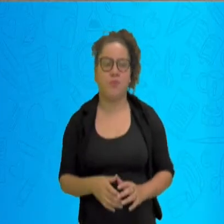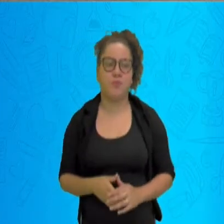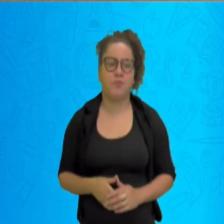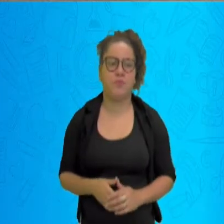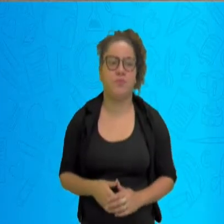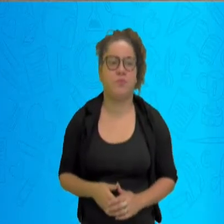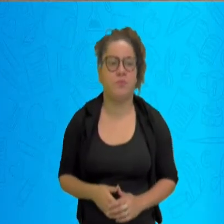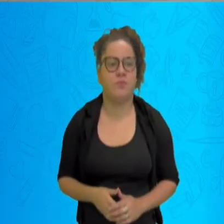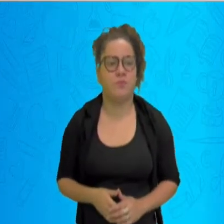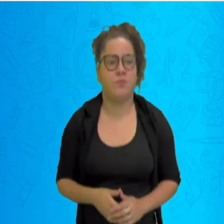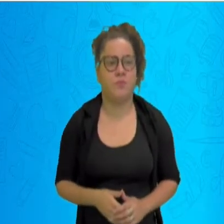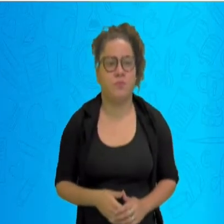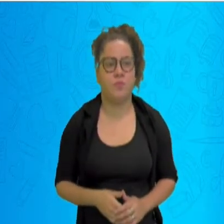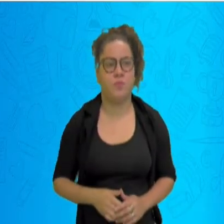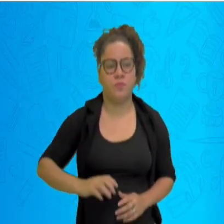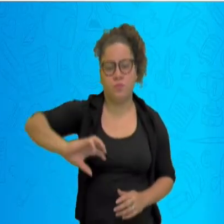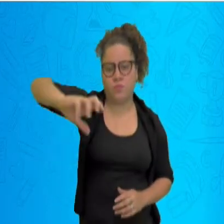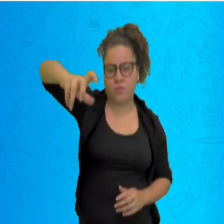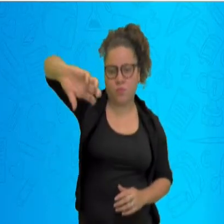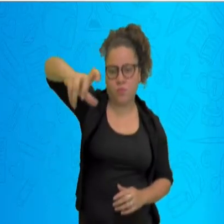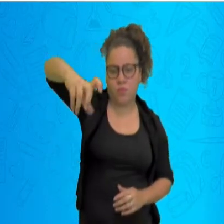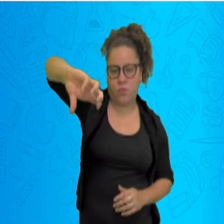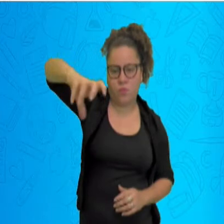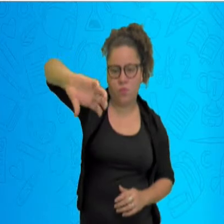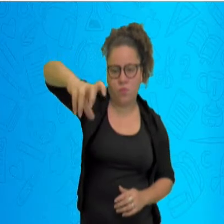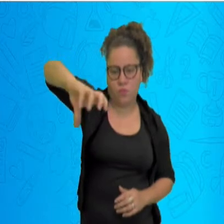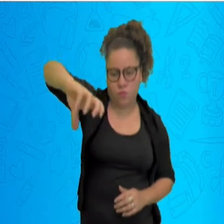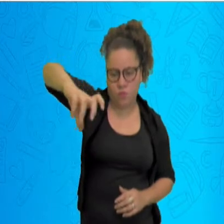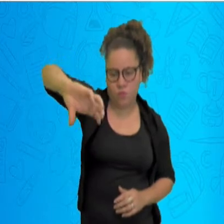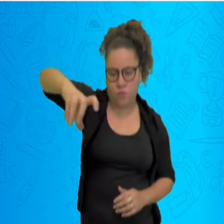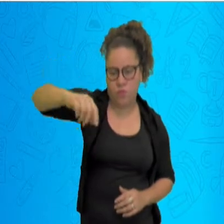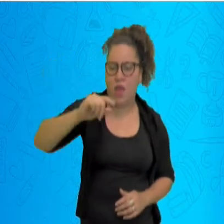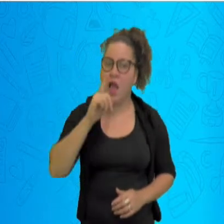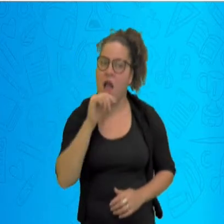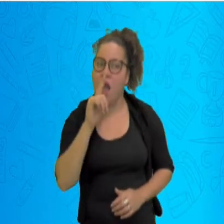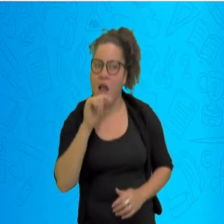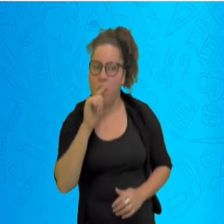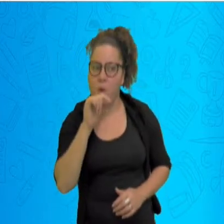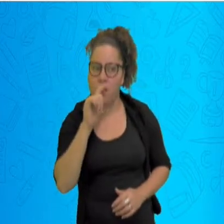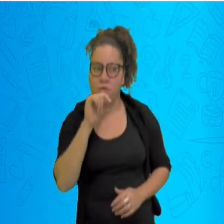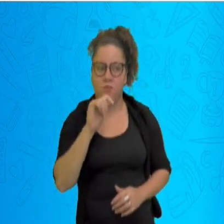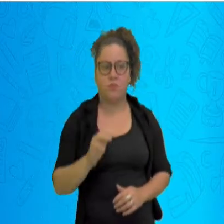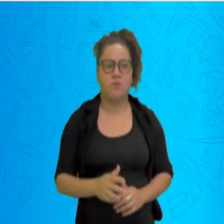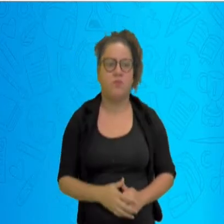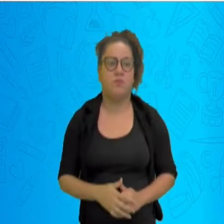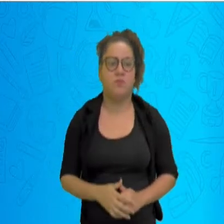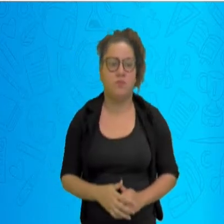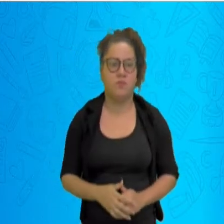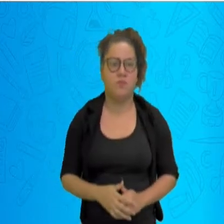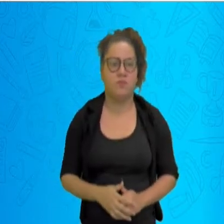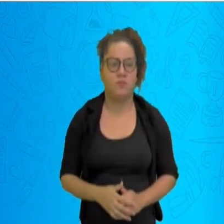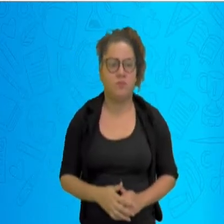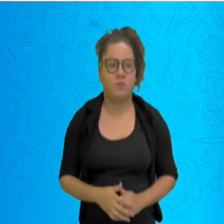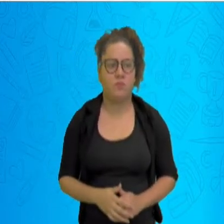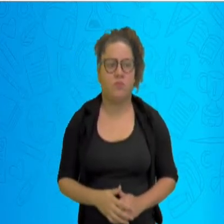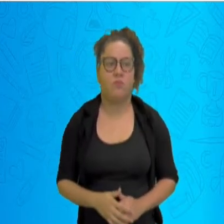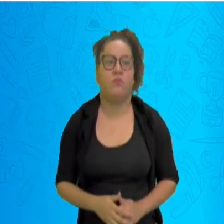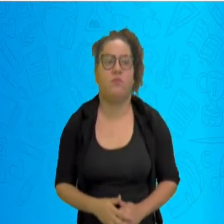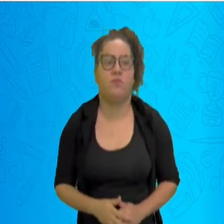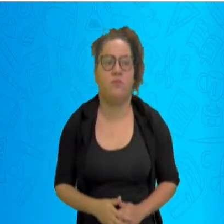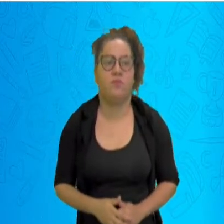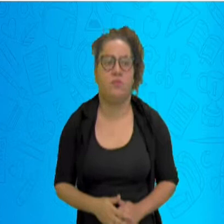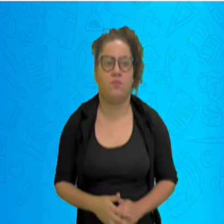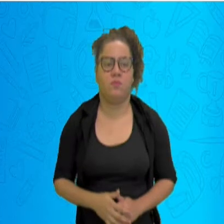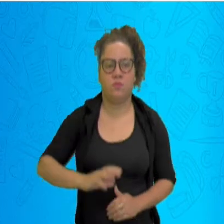Aqui eu tenho uma imagem da torneira da minha casa. Ó, eu abri